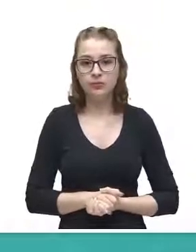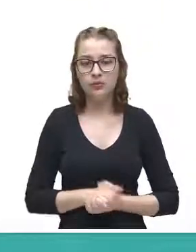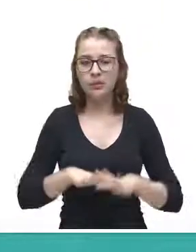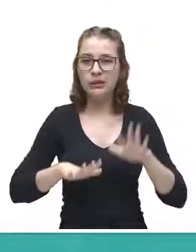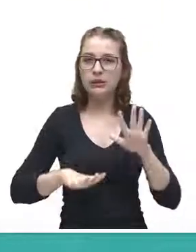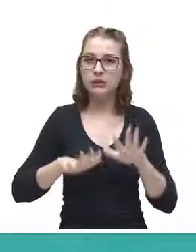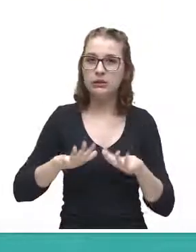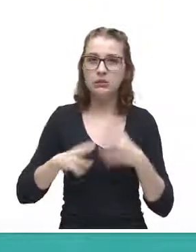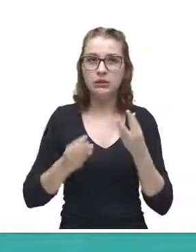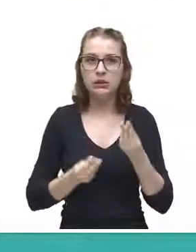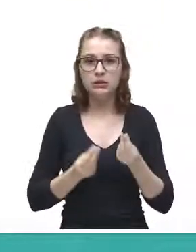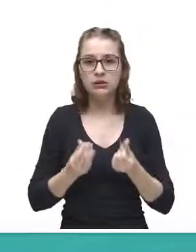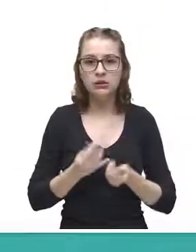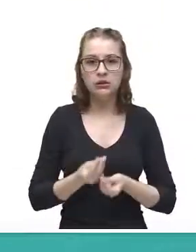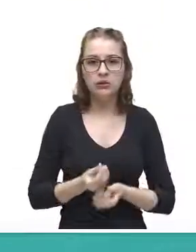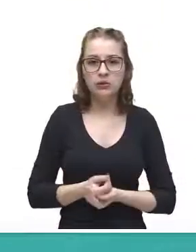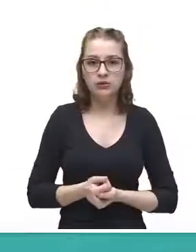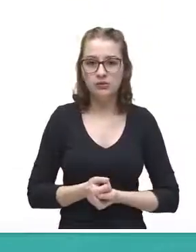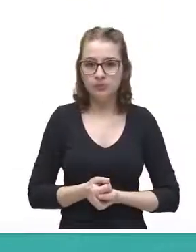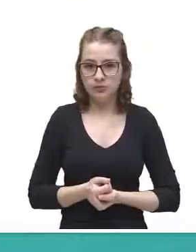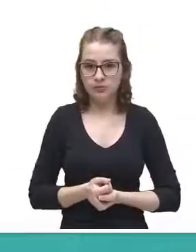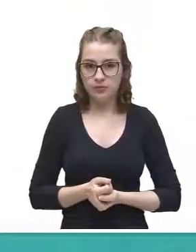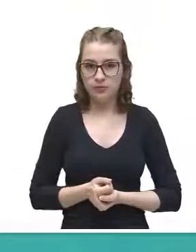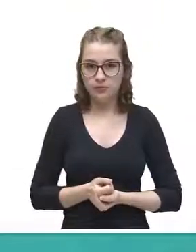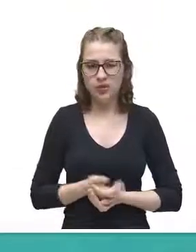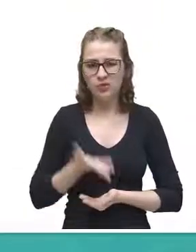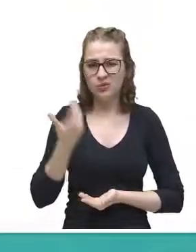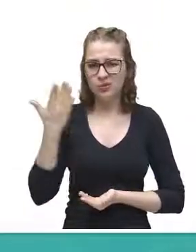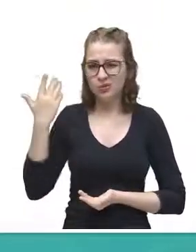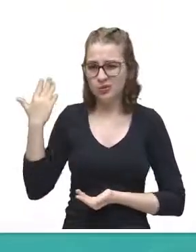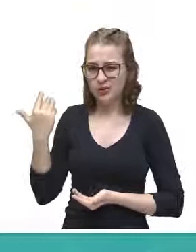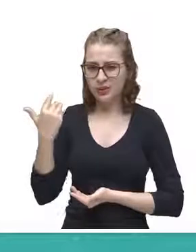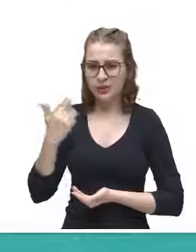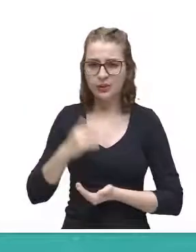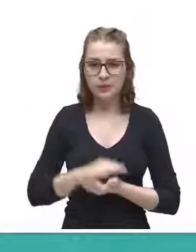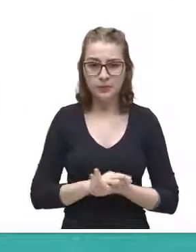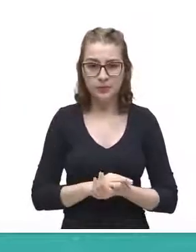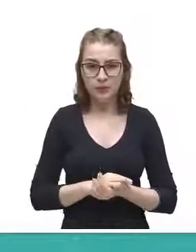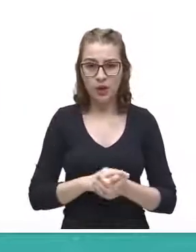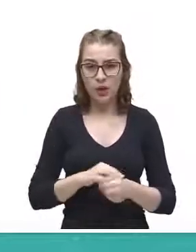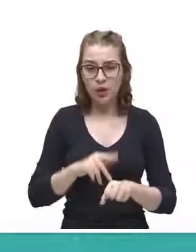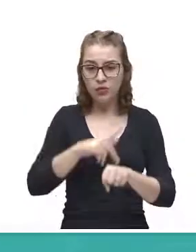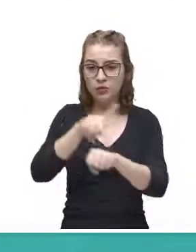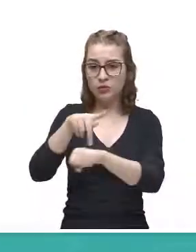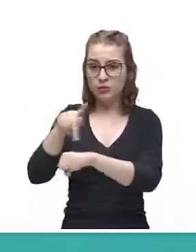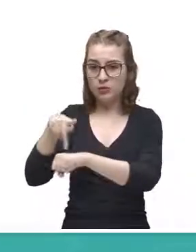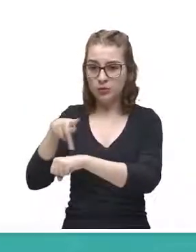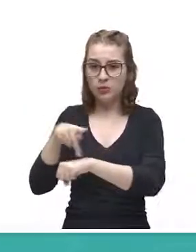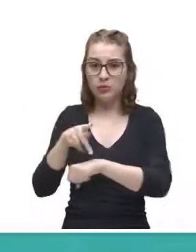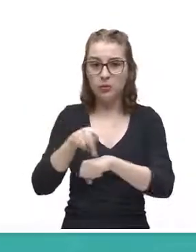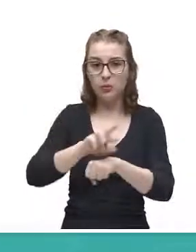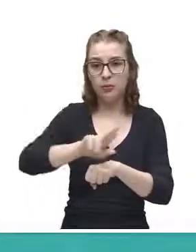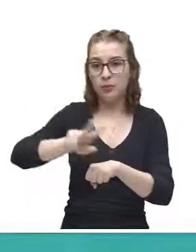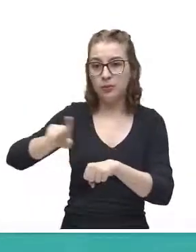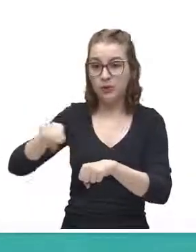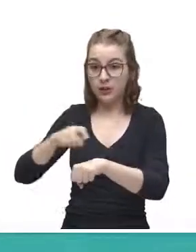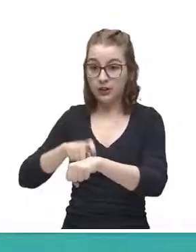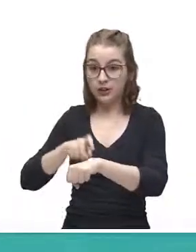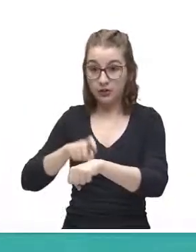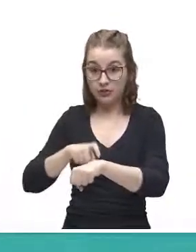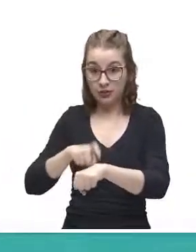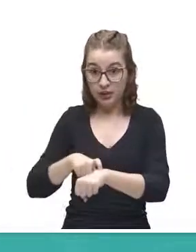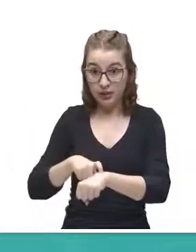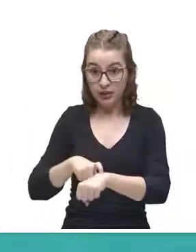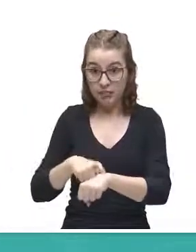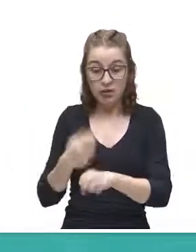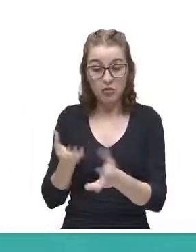meados ali da época antiga, a gente verificava que esses fusos horários, cada país colocava o seu horário e pronto.